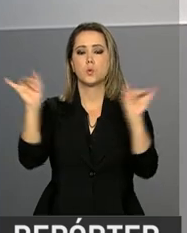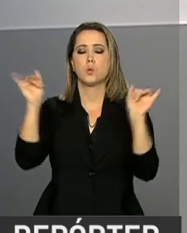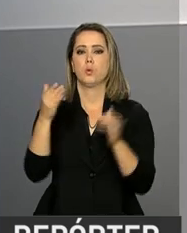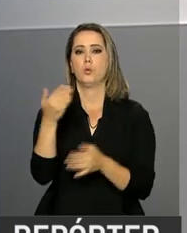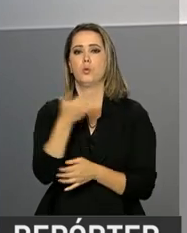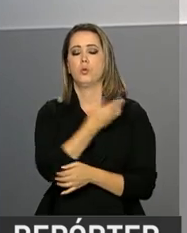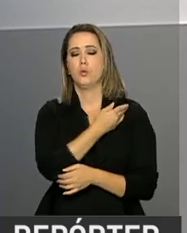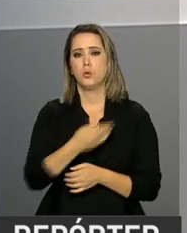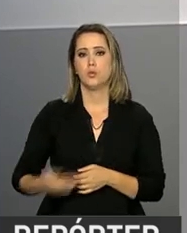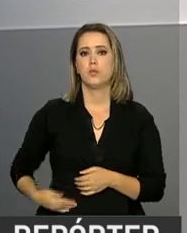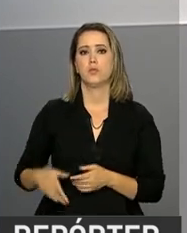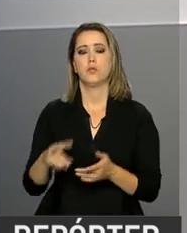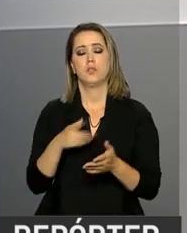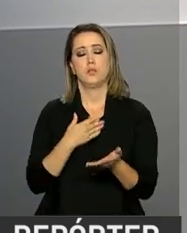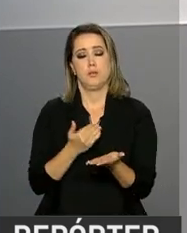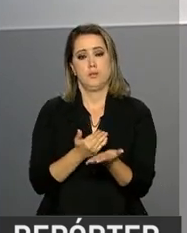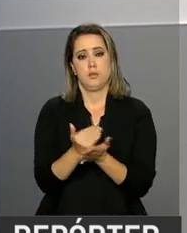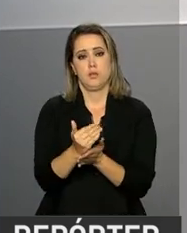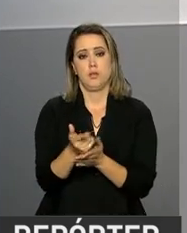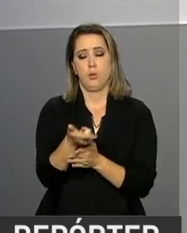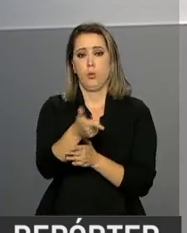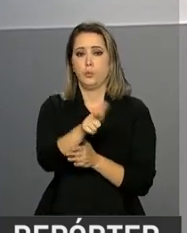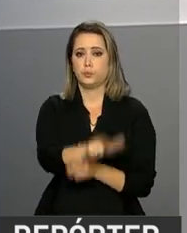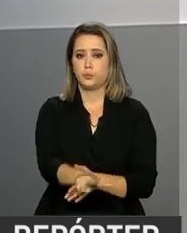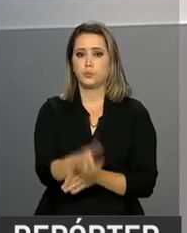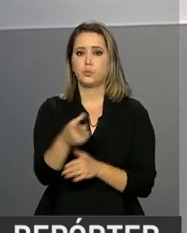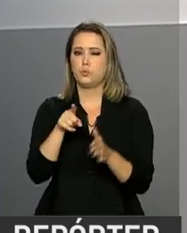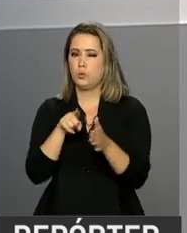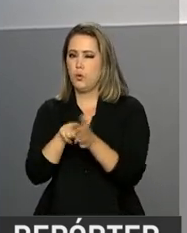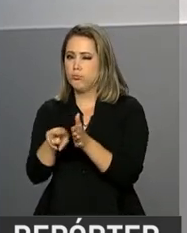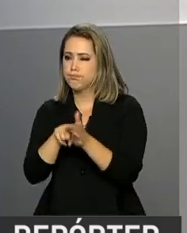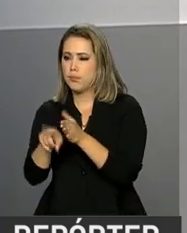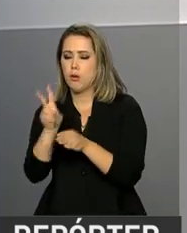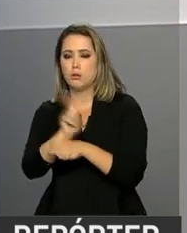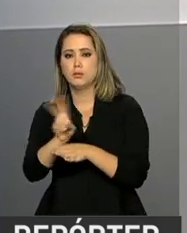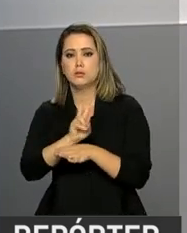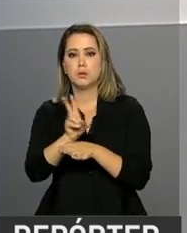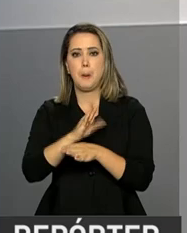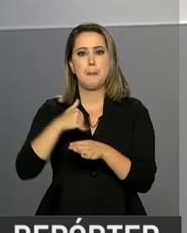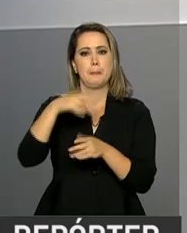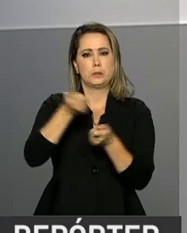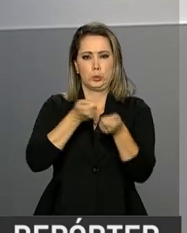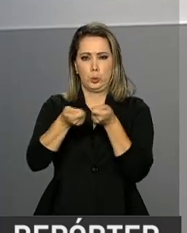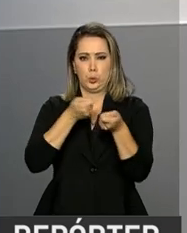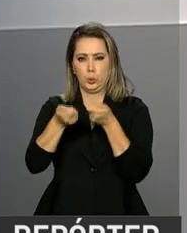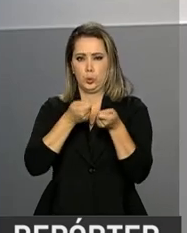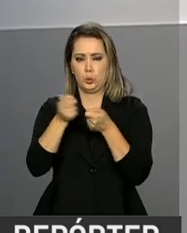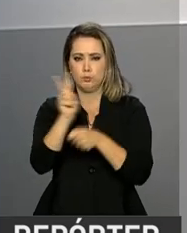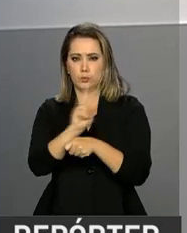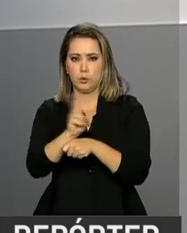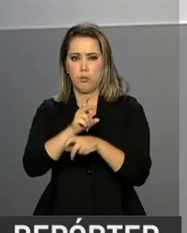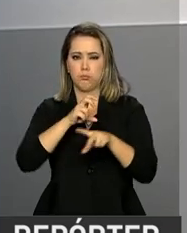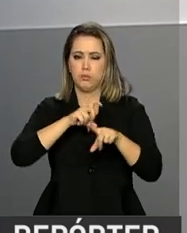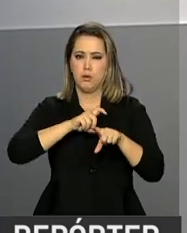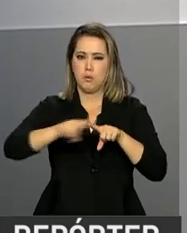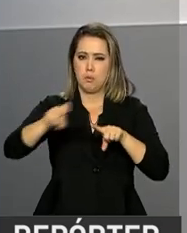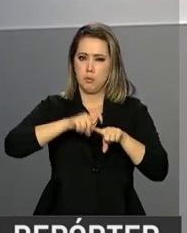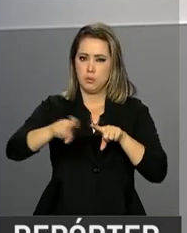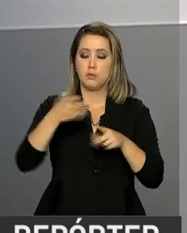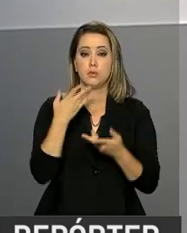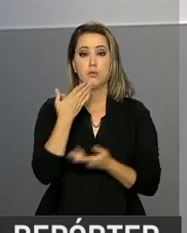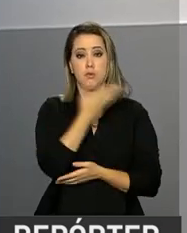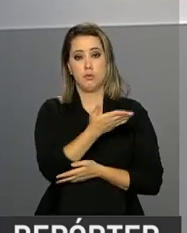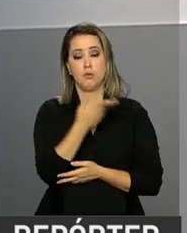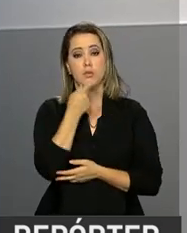inspeção das carnes nos frigoríficos. Segundo ele, uma nova metodologia com mais rigor na inspeção. De Cuiabá, o ministro